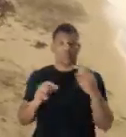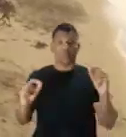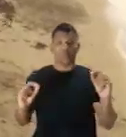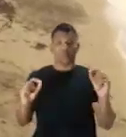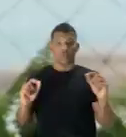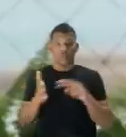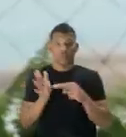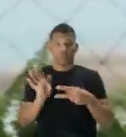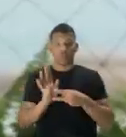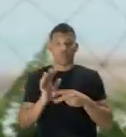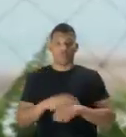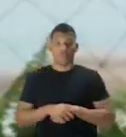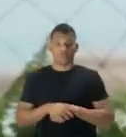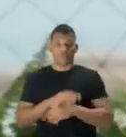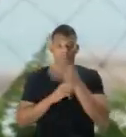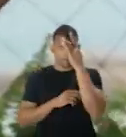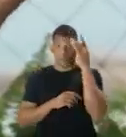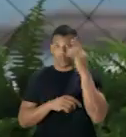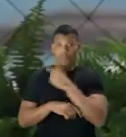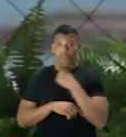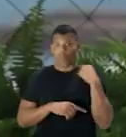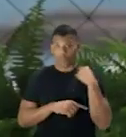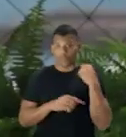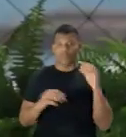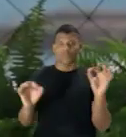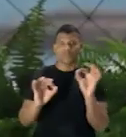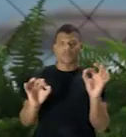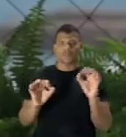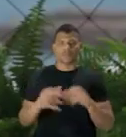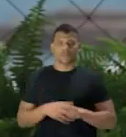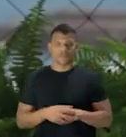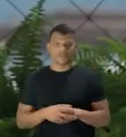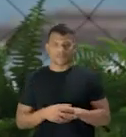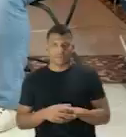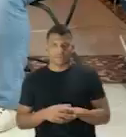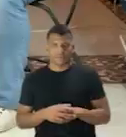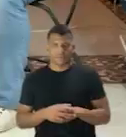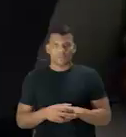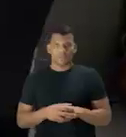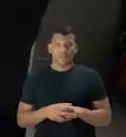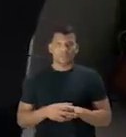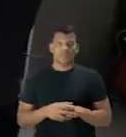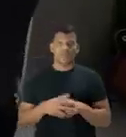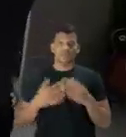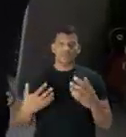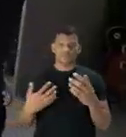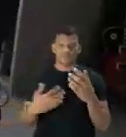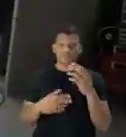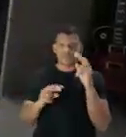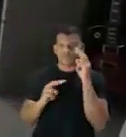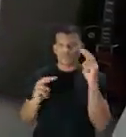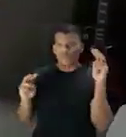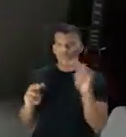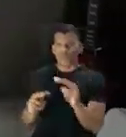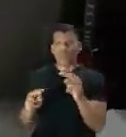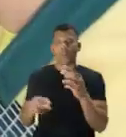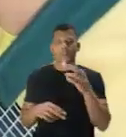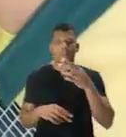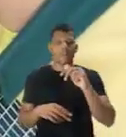ninguém jamais morreu. Meu medo maior é o espelho se quebrar. Meu medo maior é o espelho